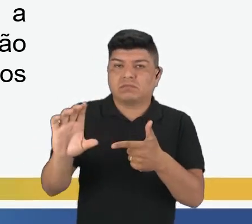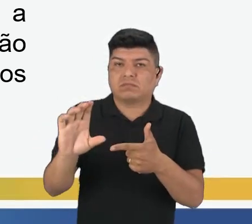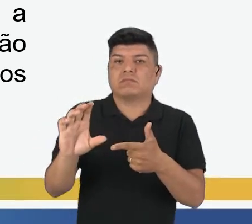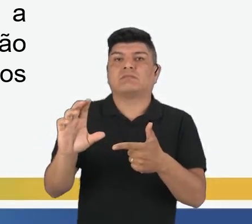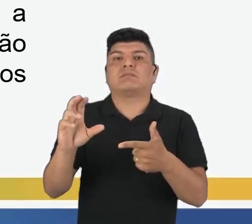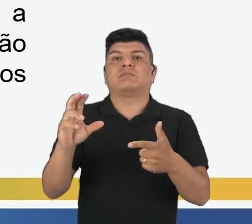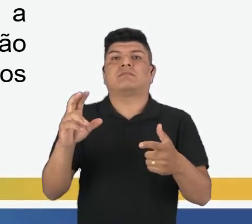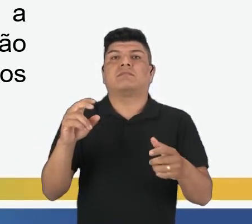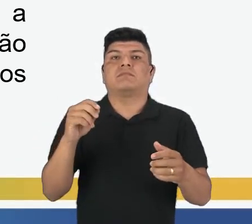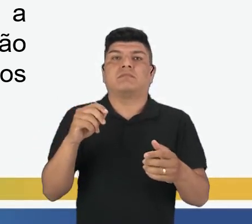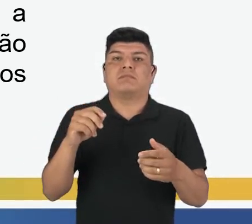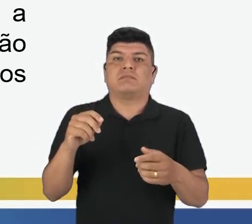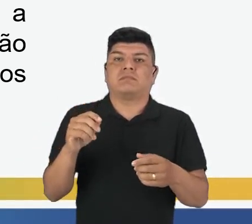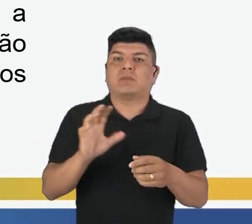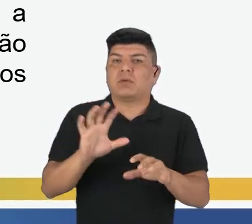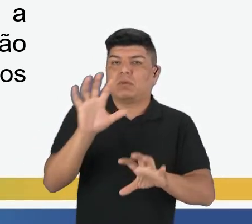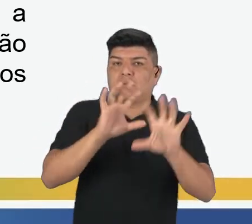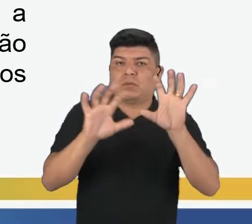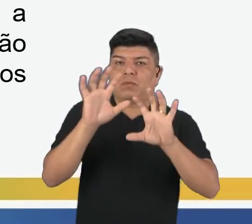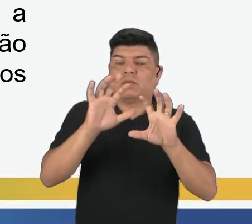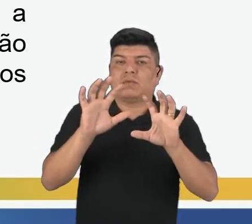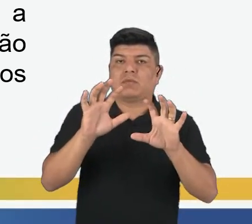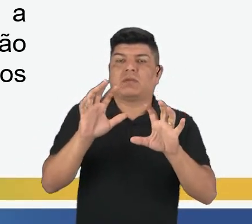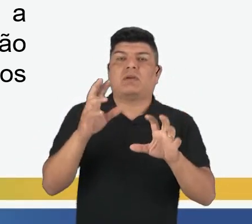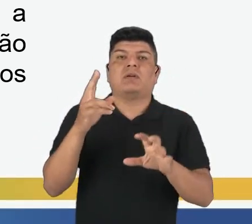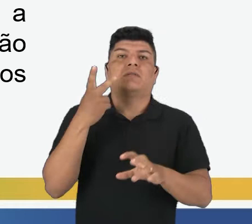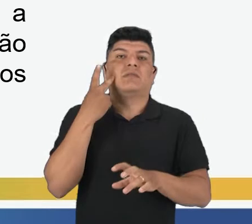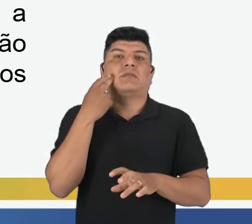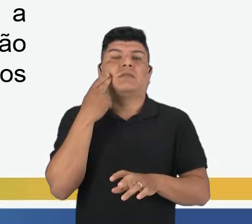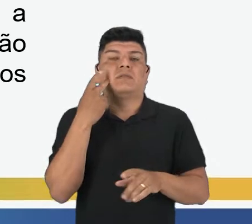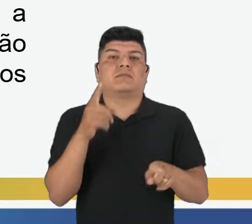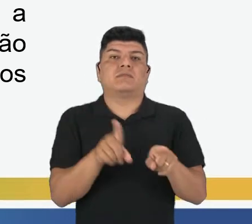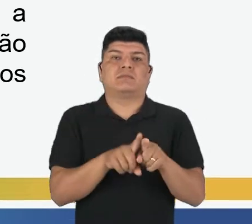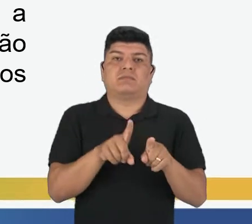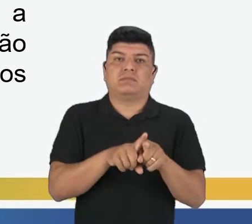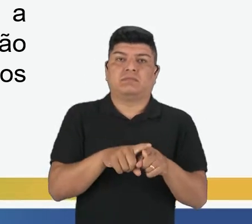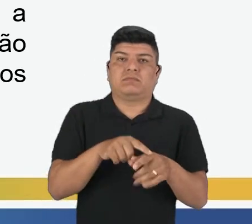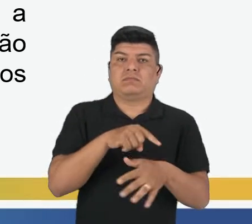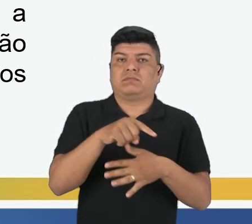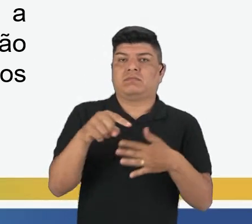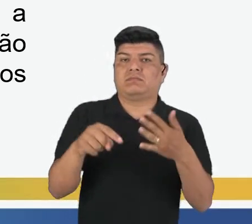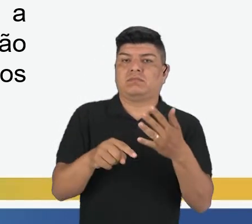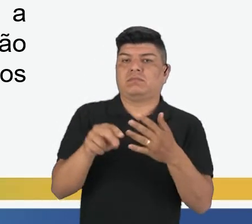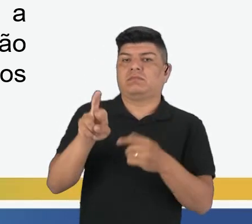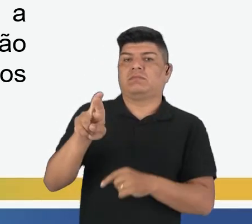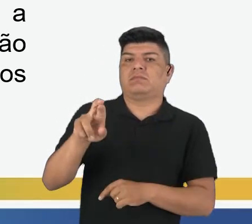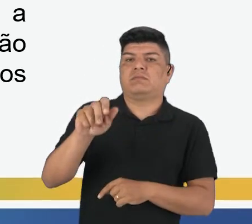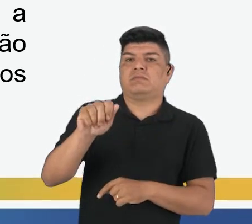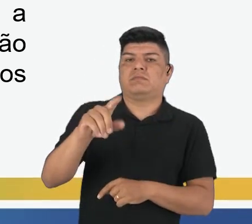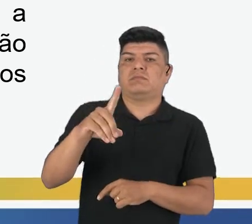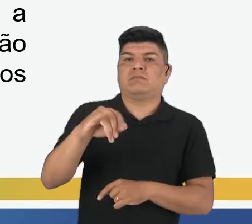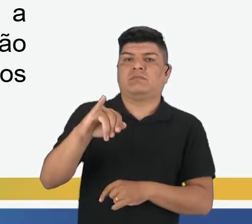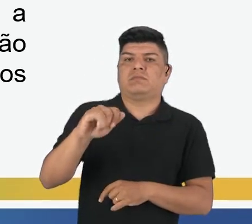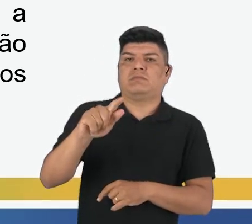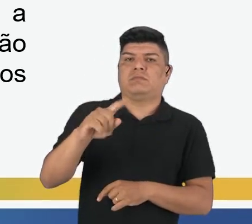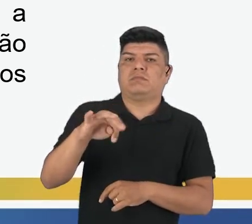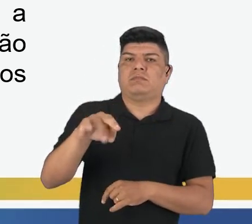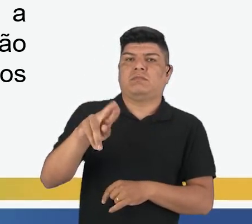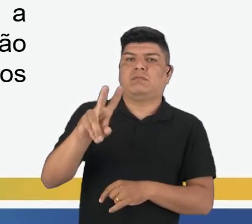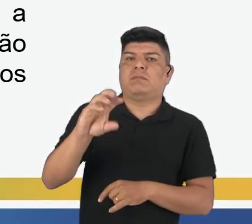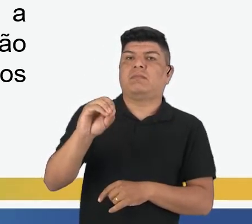o gás natural e etc. E os elementos radioativos usados nas usinas